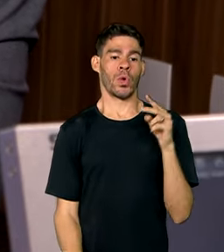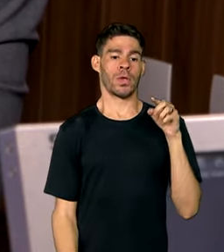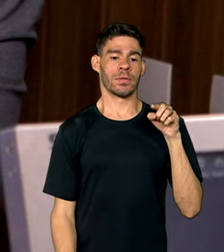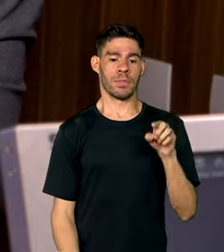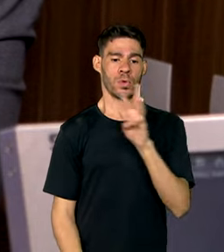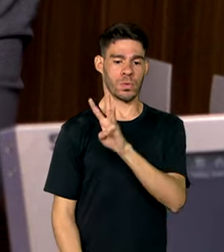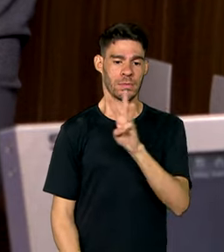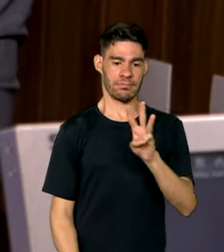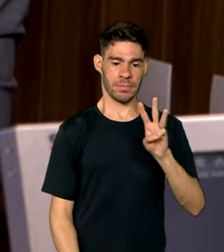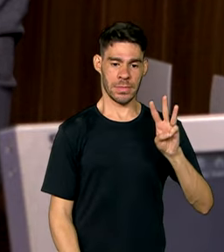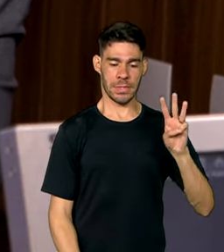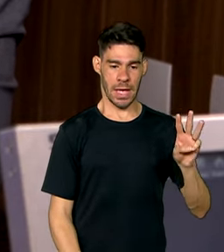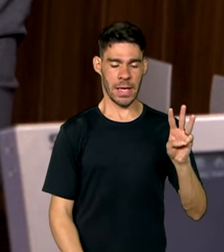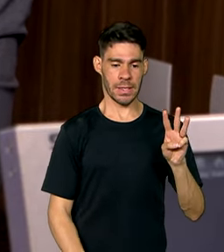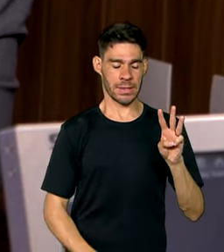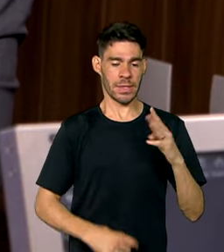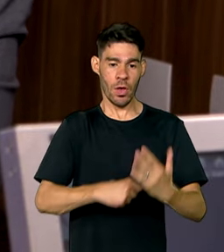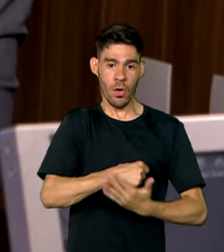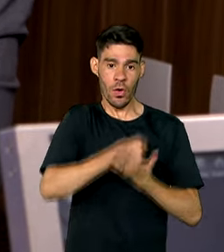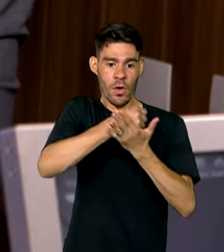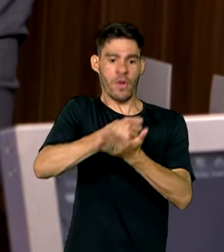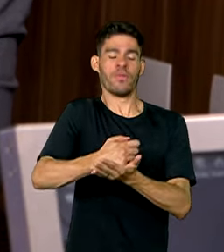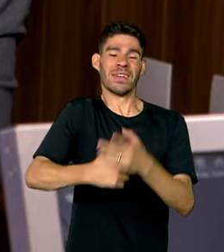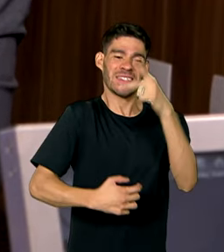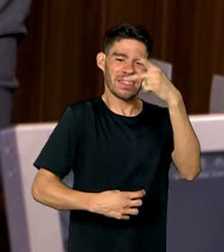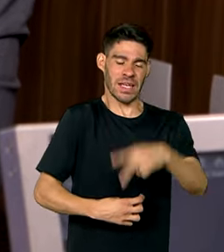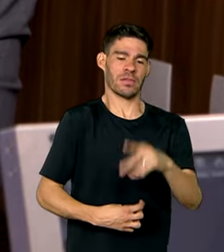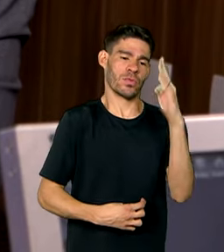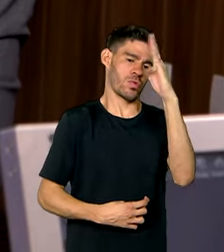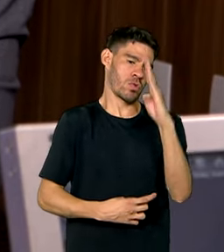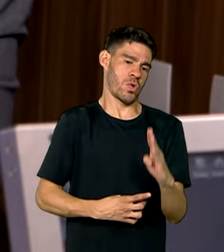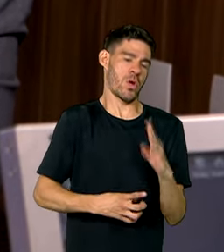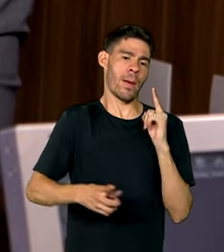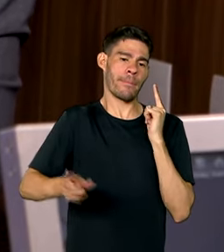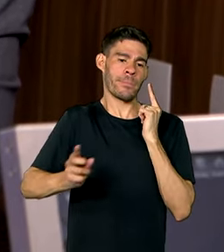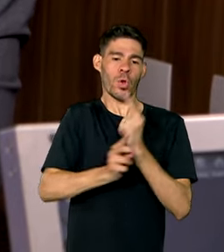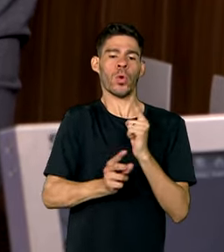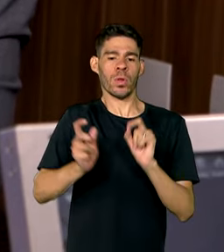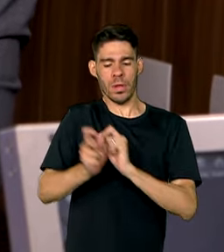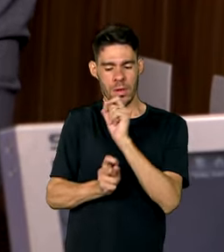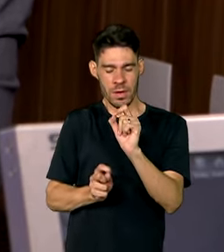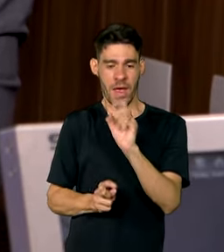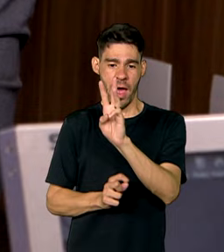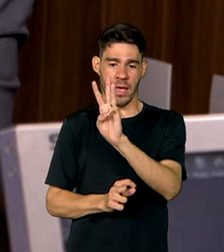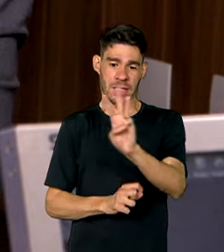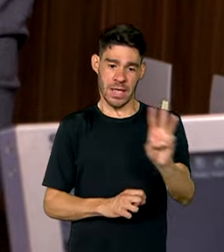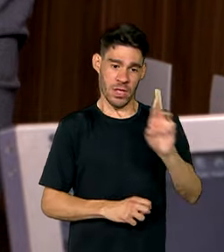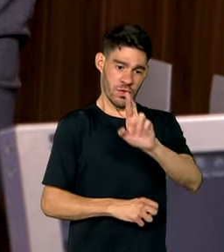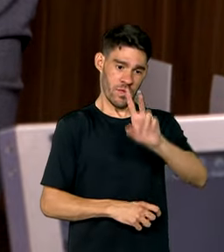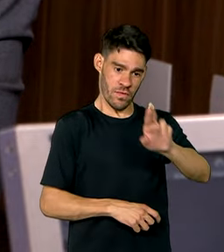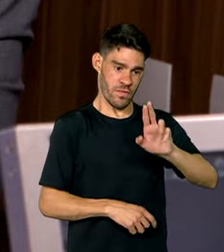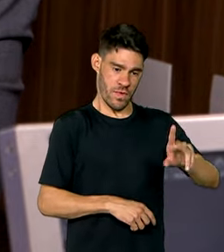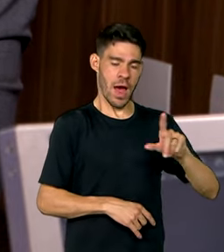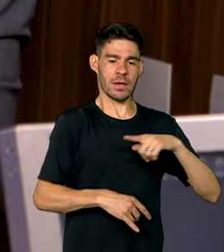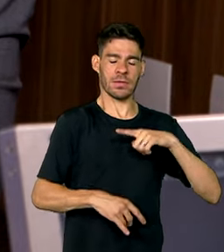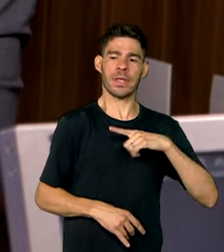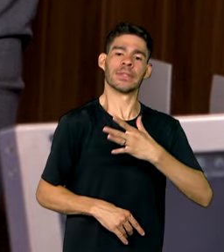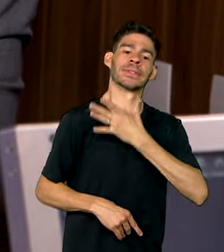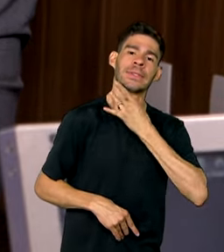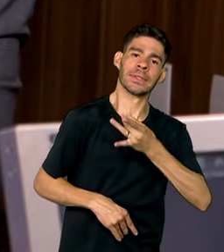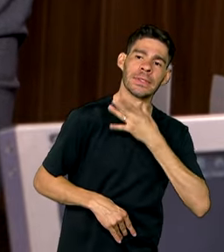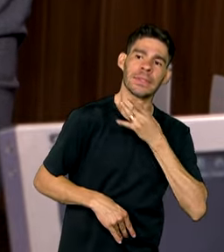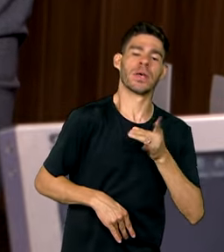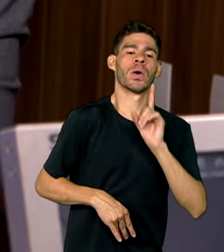2 mil sites que hoje ofertam apostas no Brasil. E o que a gente identifica? Muitos desses sites são fraudulentos,